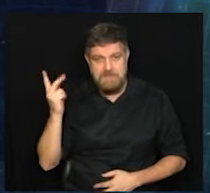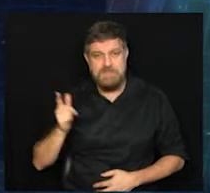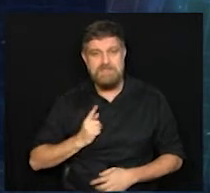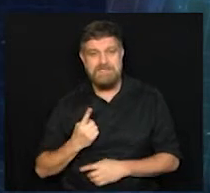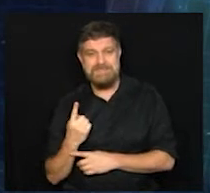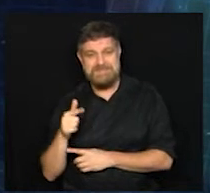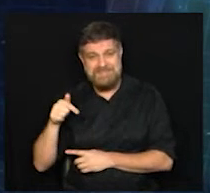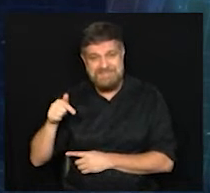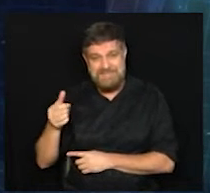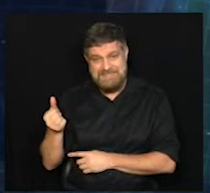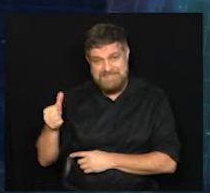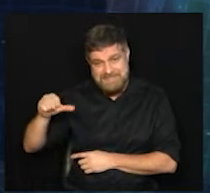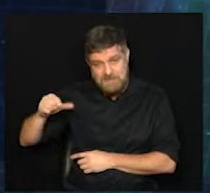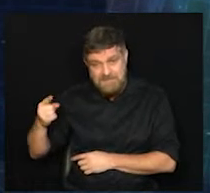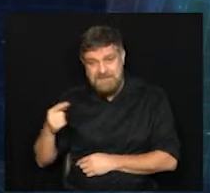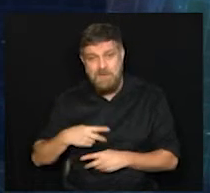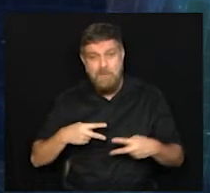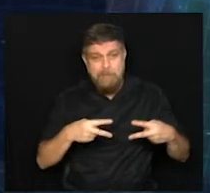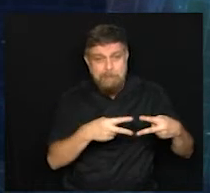17.691, Paulínia